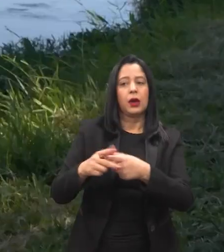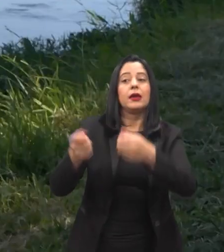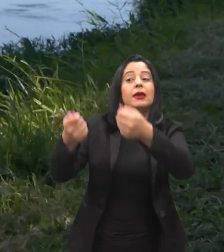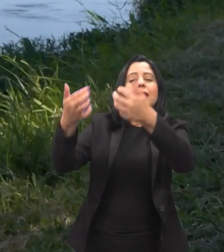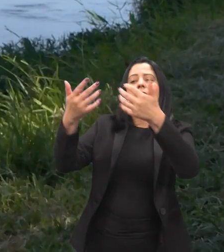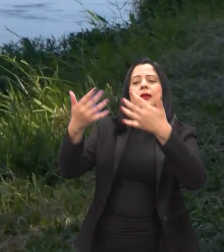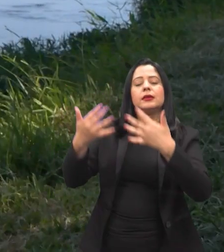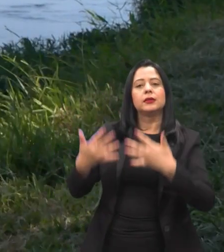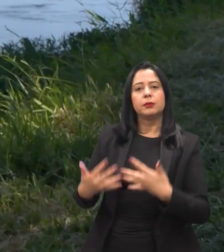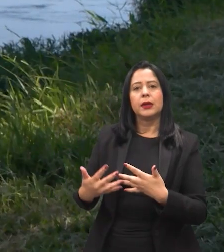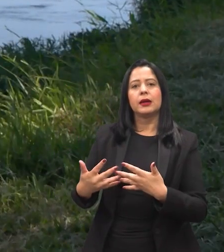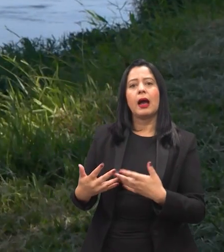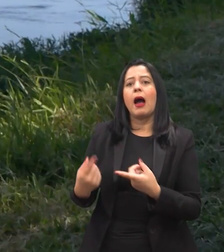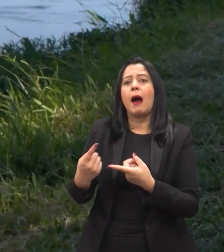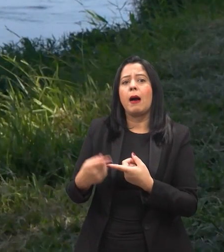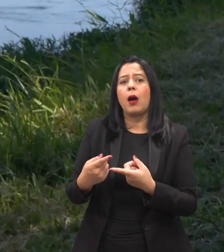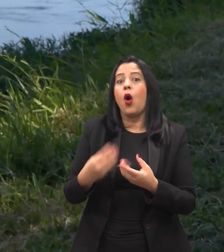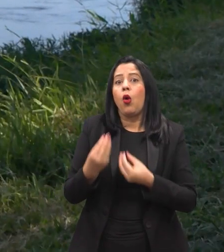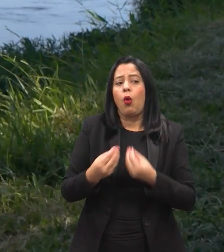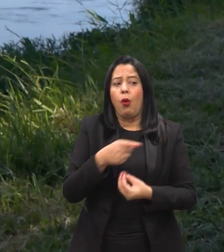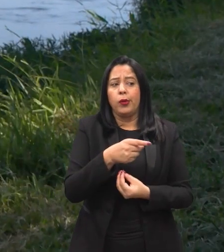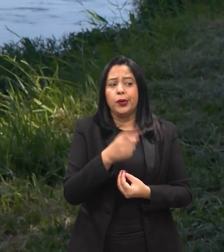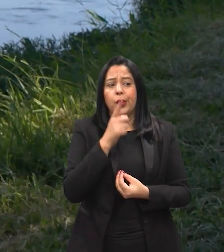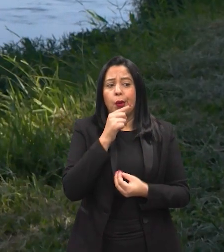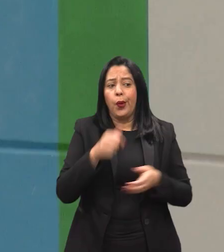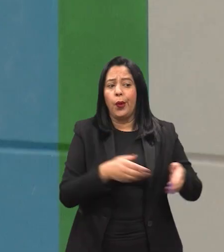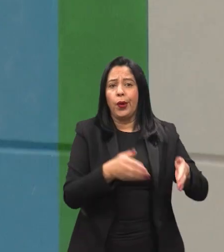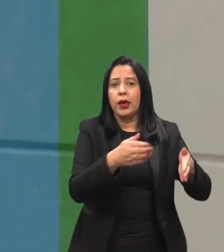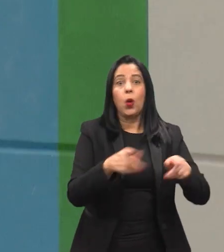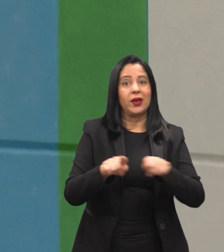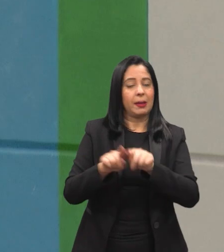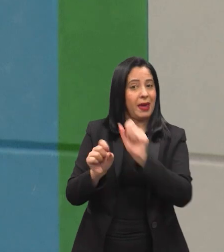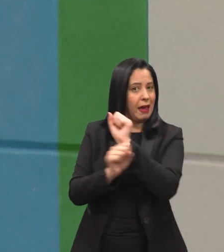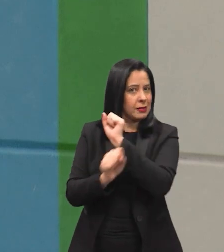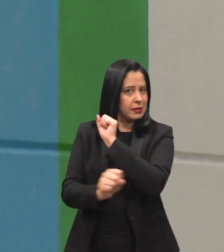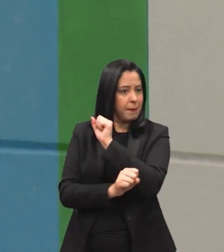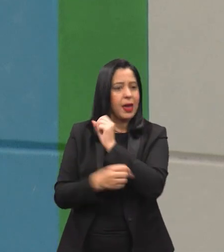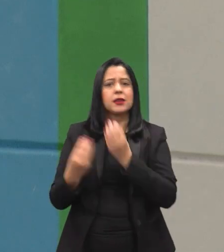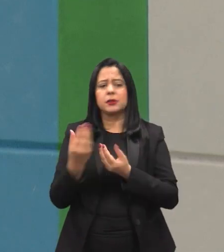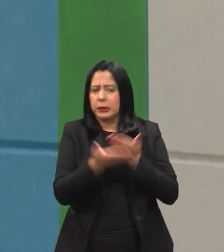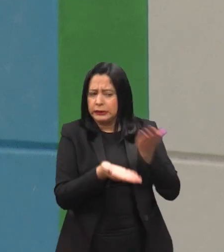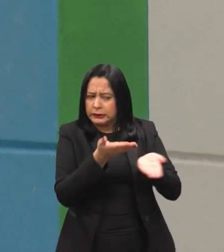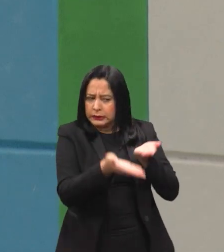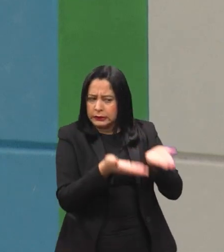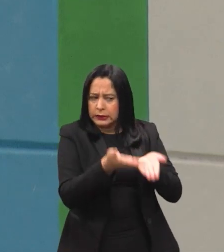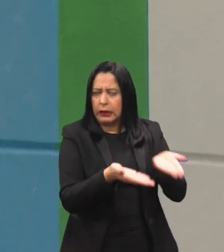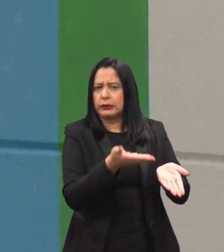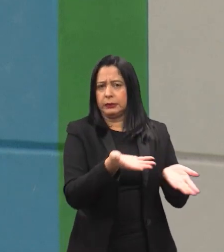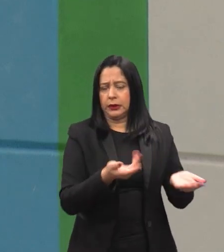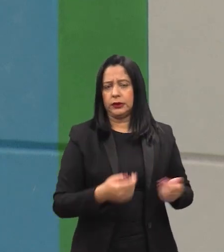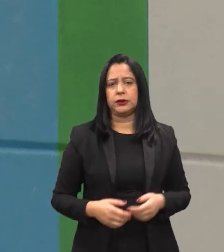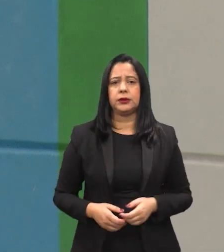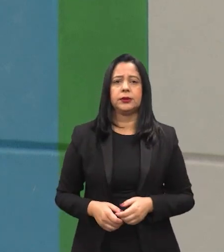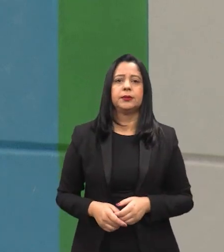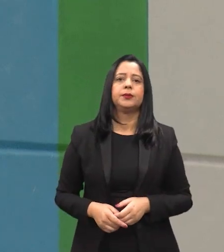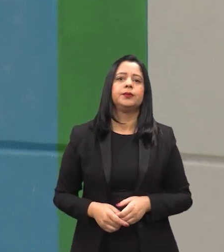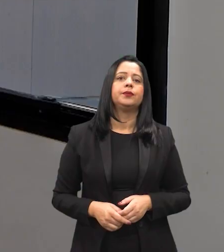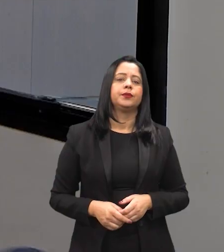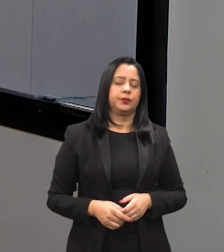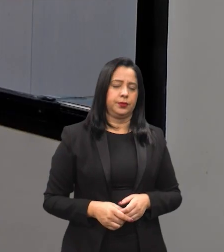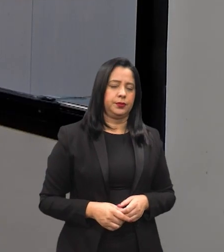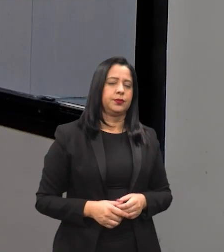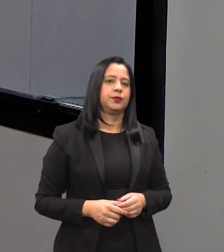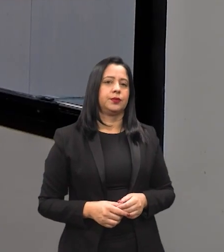cidade para prestar esclarecimentos sobre a situação do rio e o papel da Sabesp no tratamento de resíduos e